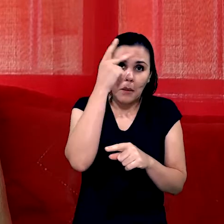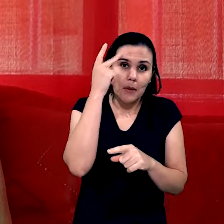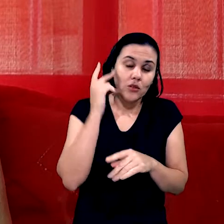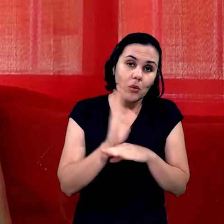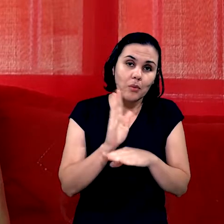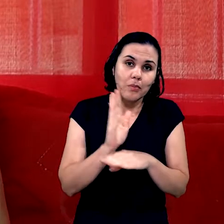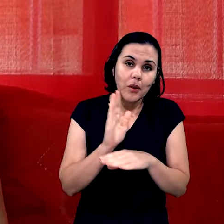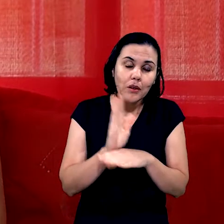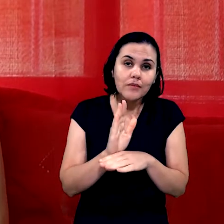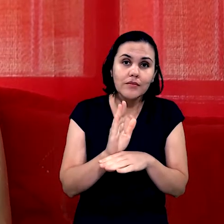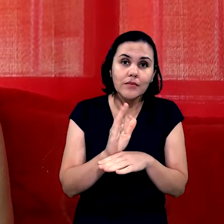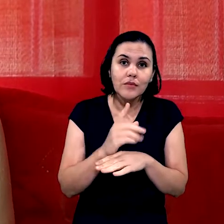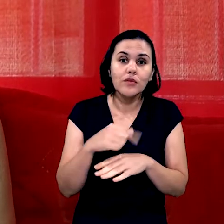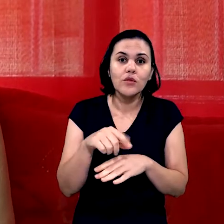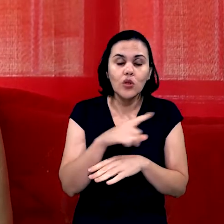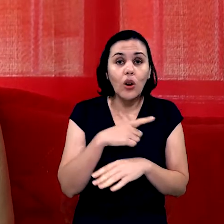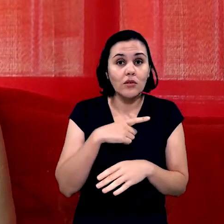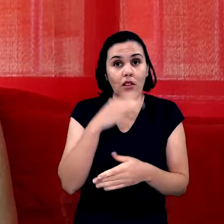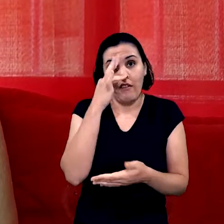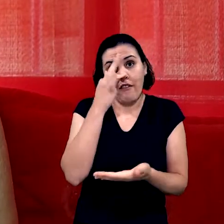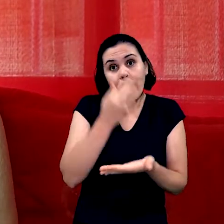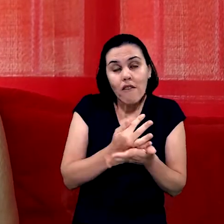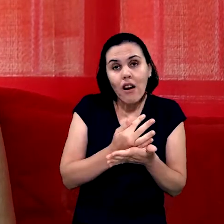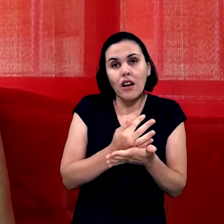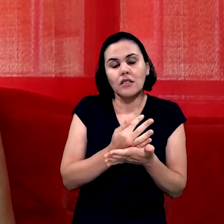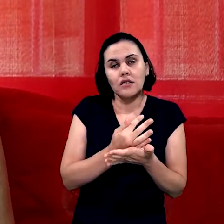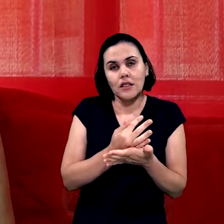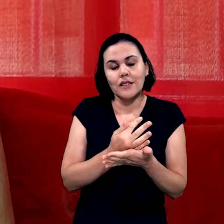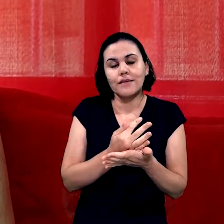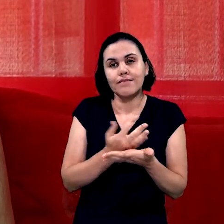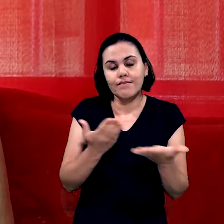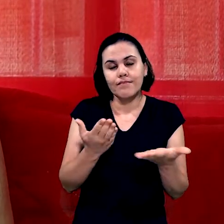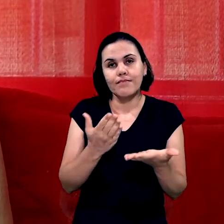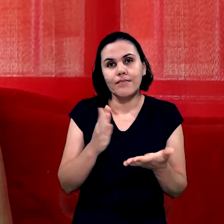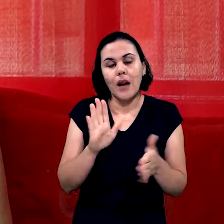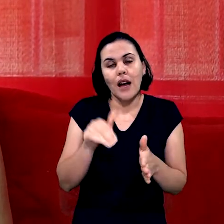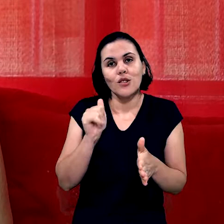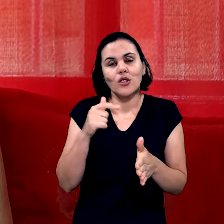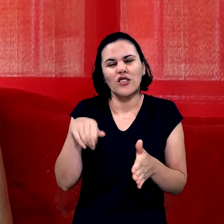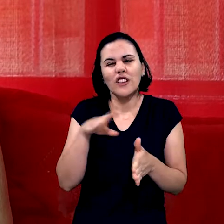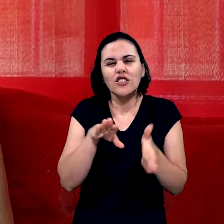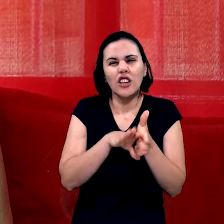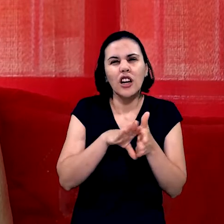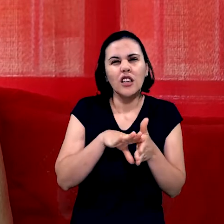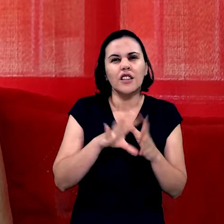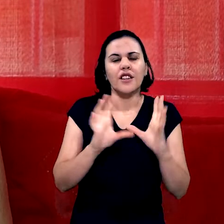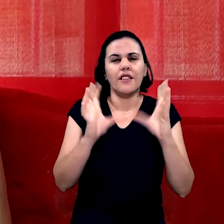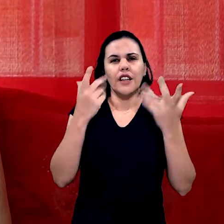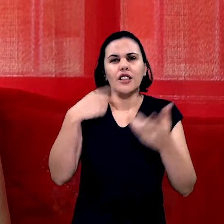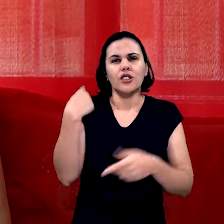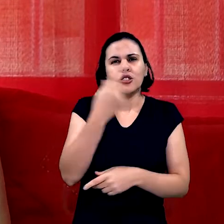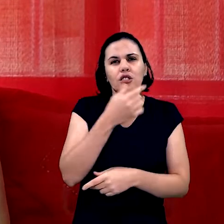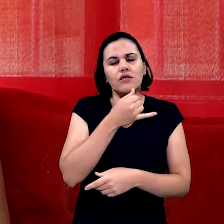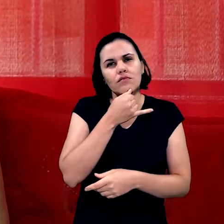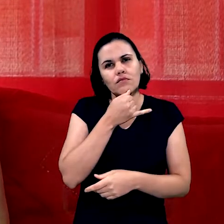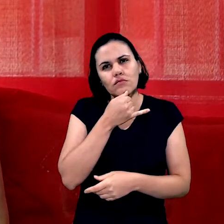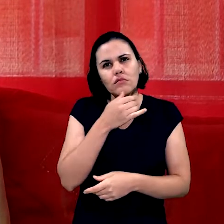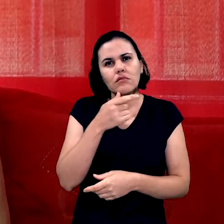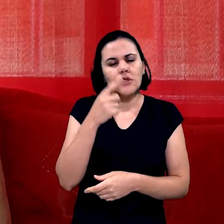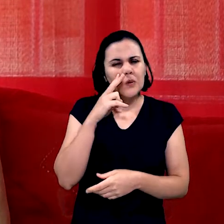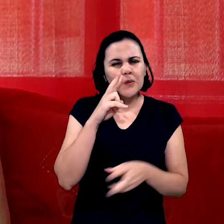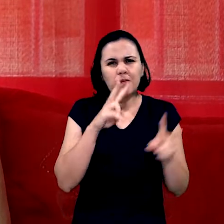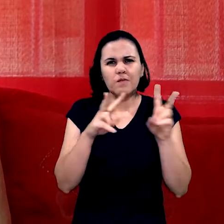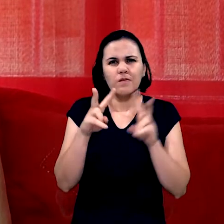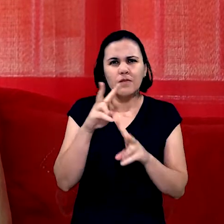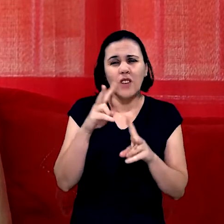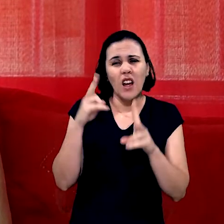quem faça a festa. A gente tem muita fé, né, meu filho? Quando vai chegando a festa, a gente fica triste